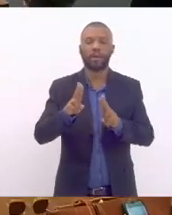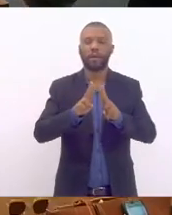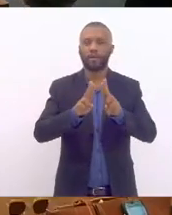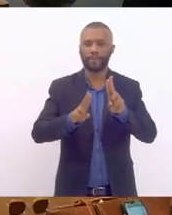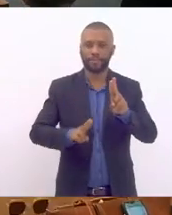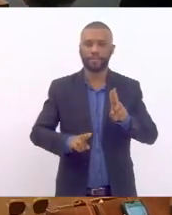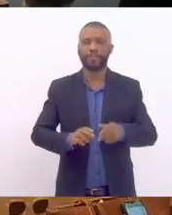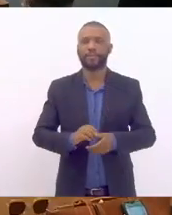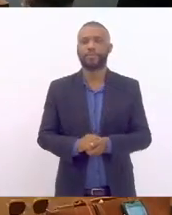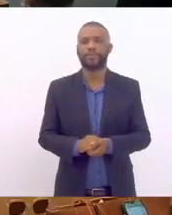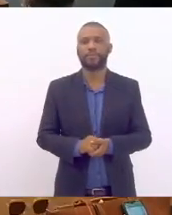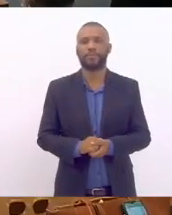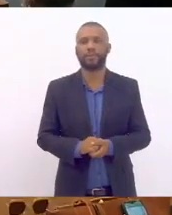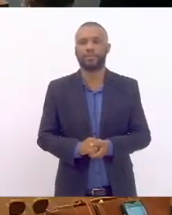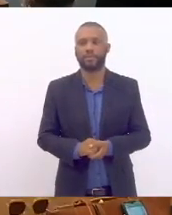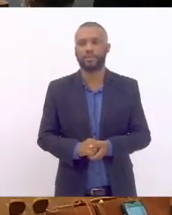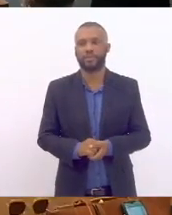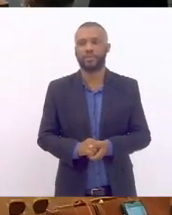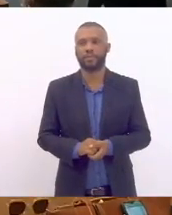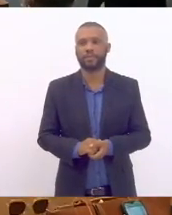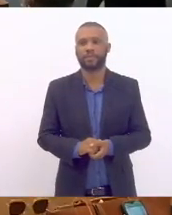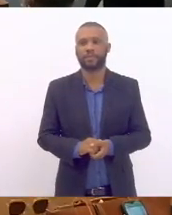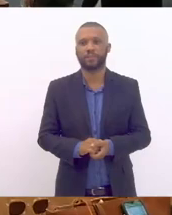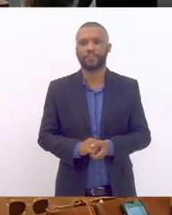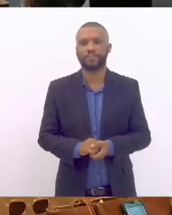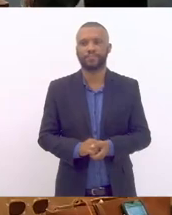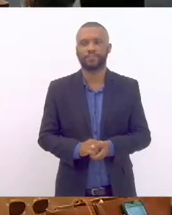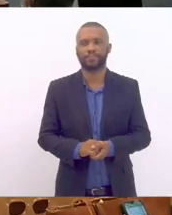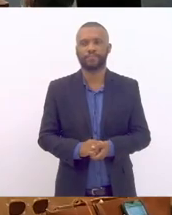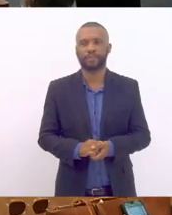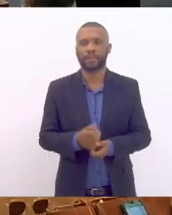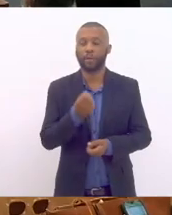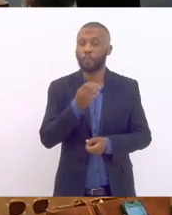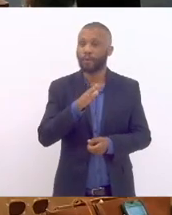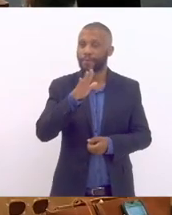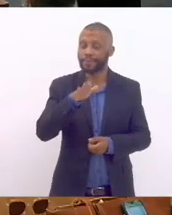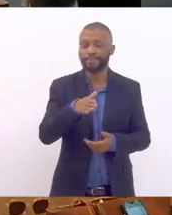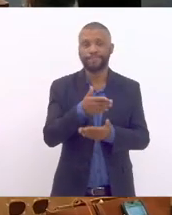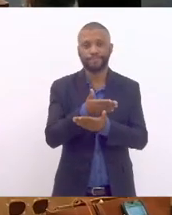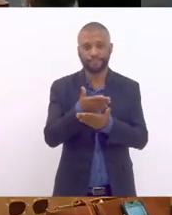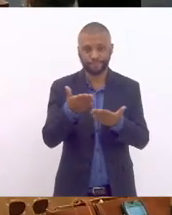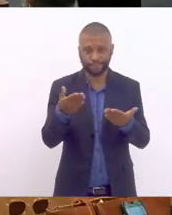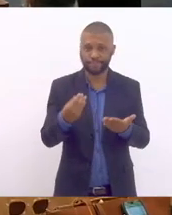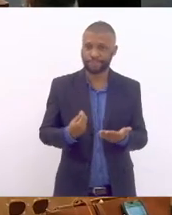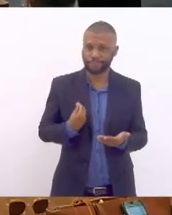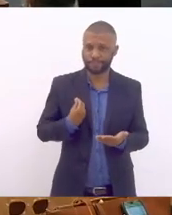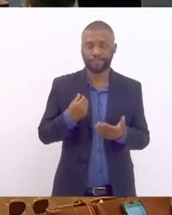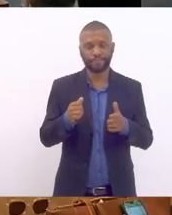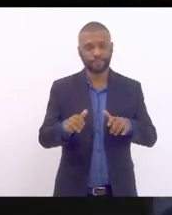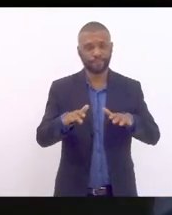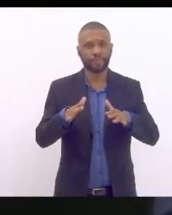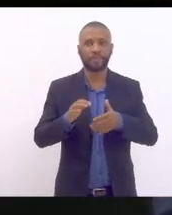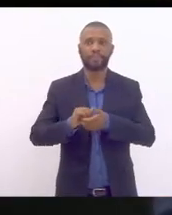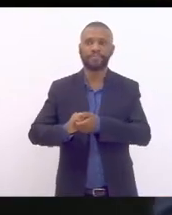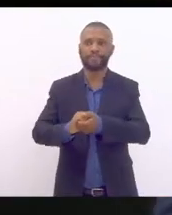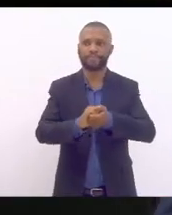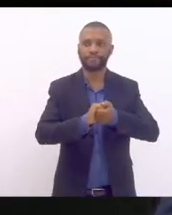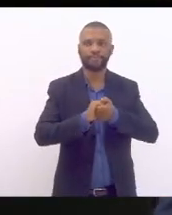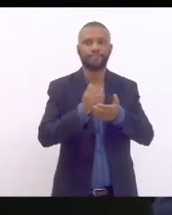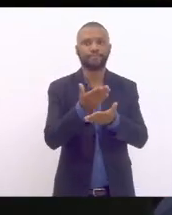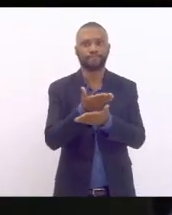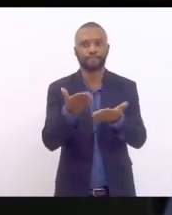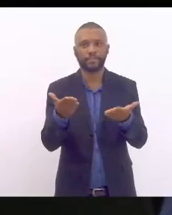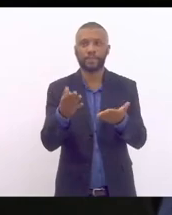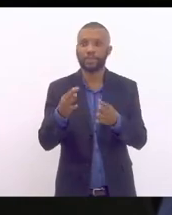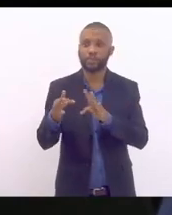E aí Oi boa tarde a toda de todos os presentes queria saudar a todos